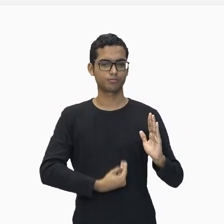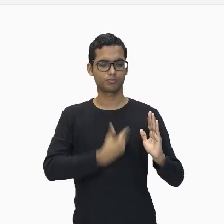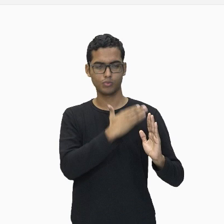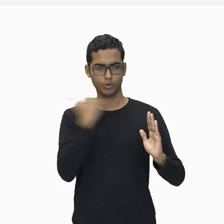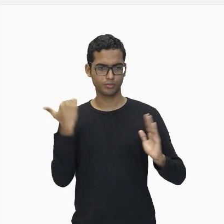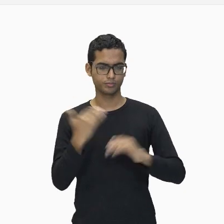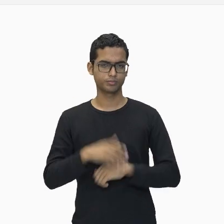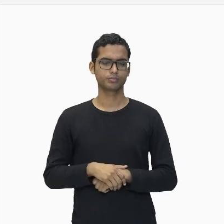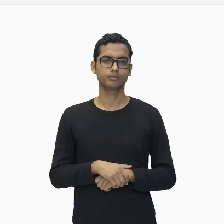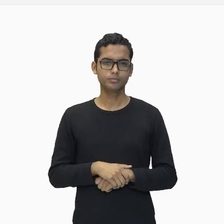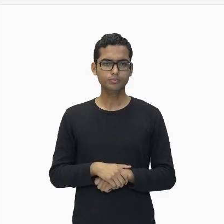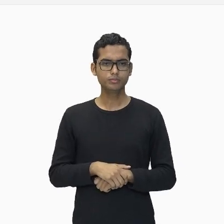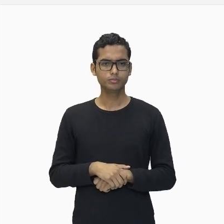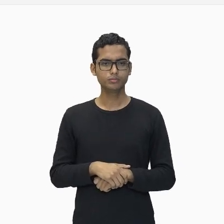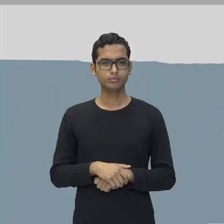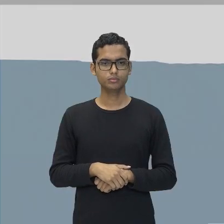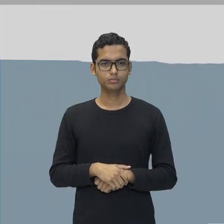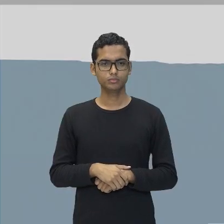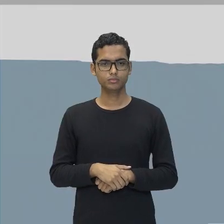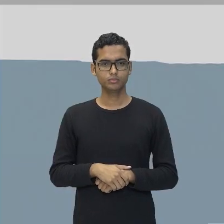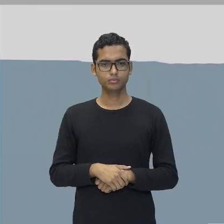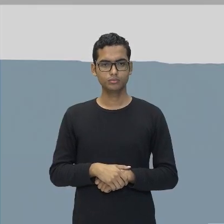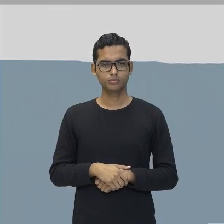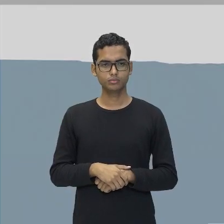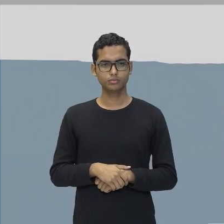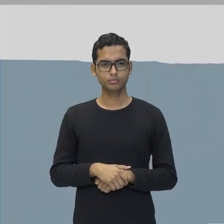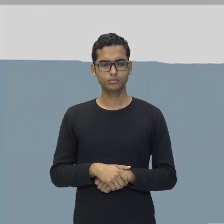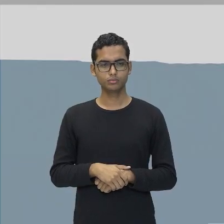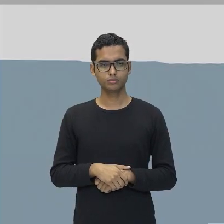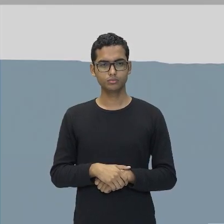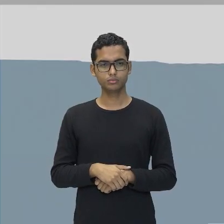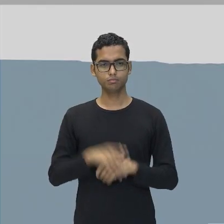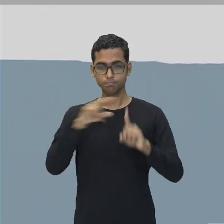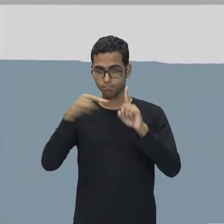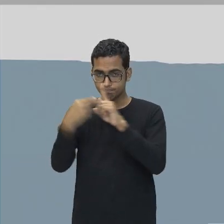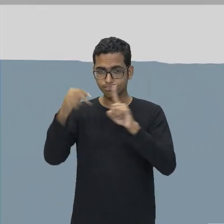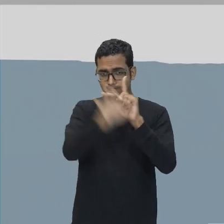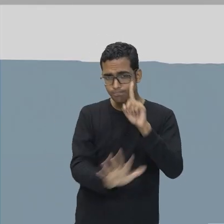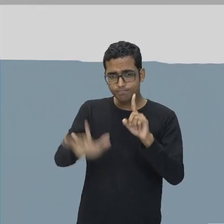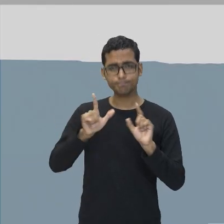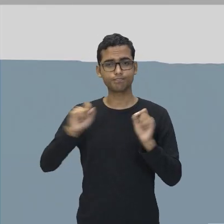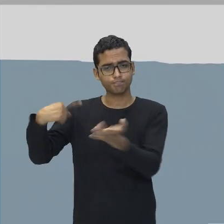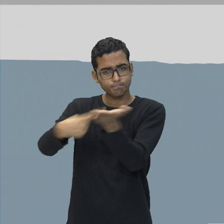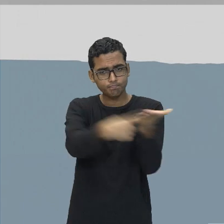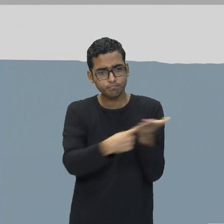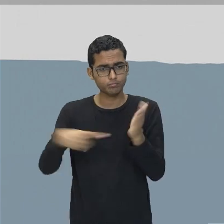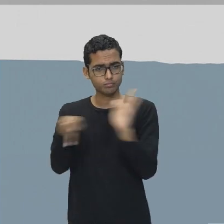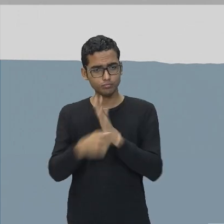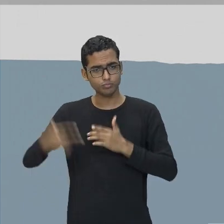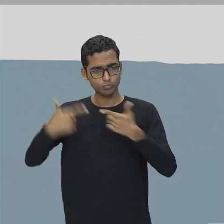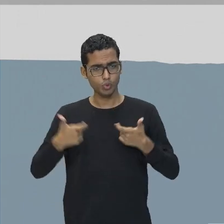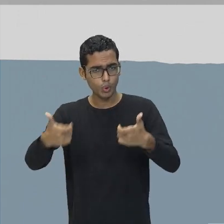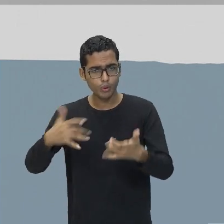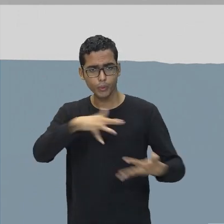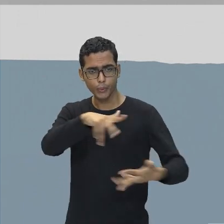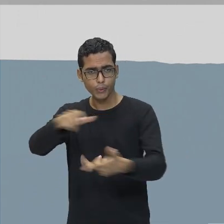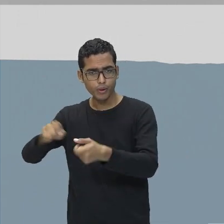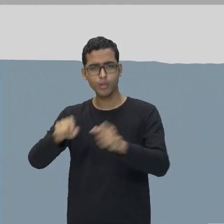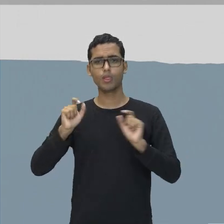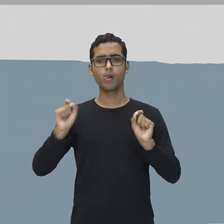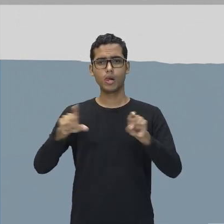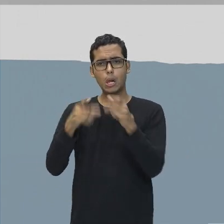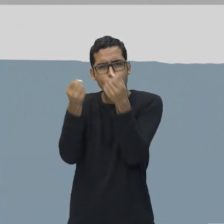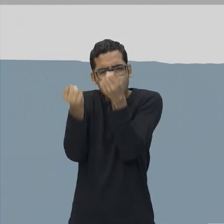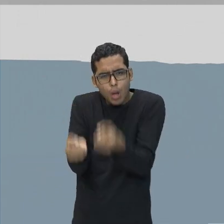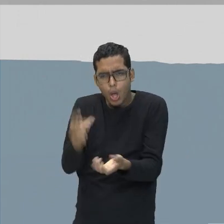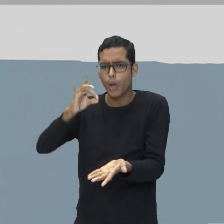vidas. Adiante, vamos lá. Do ponto de vista geral, os acordos relativos à Segunda Guerra